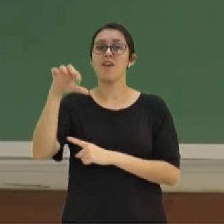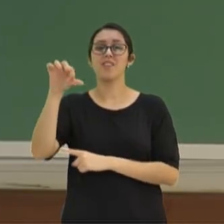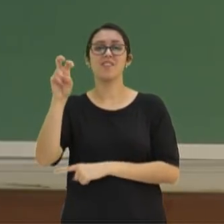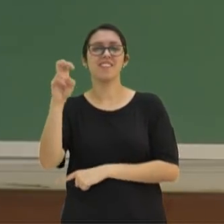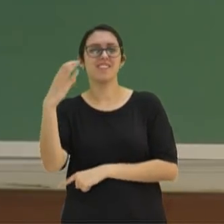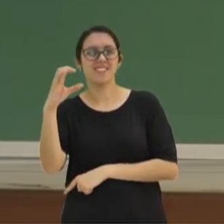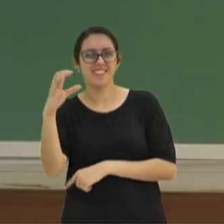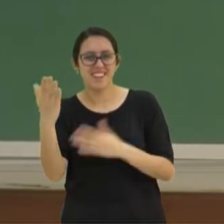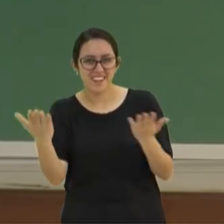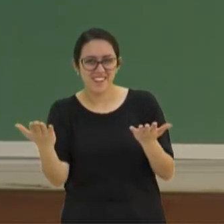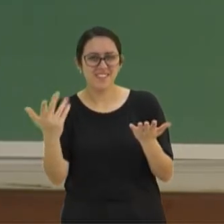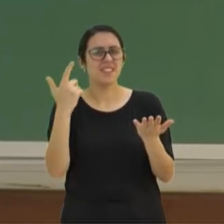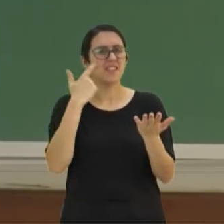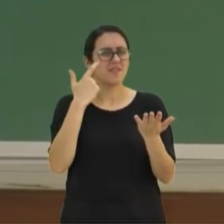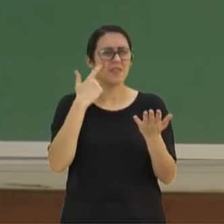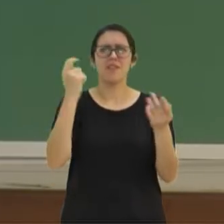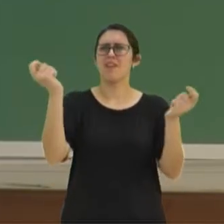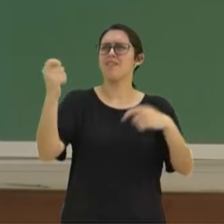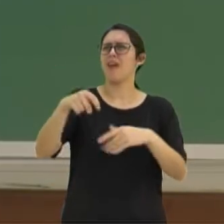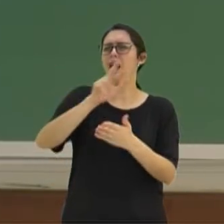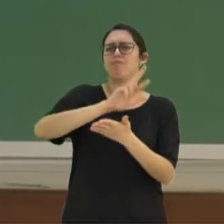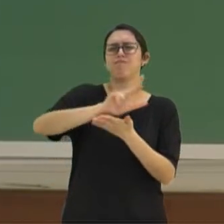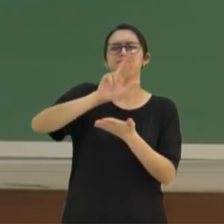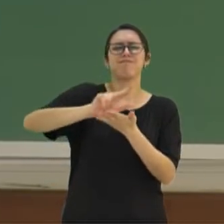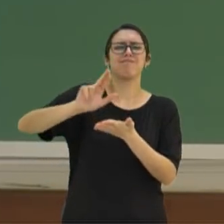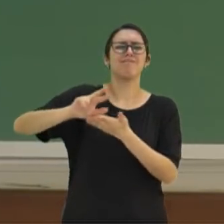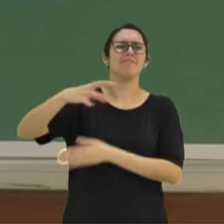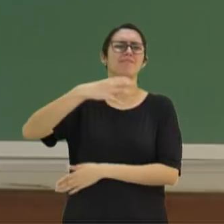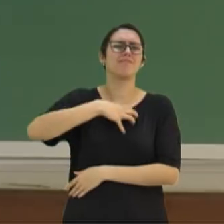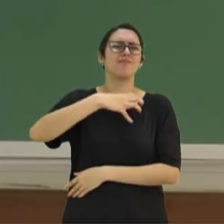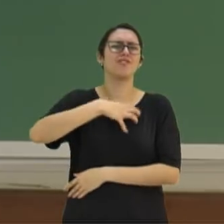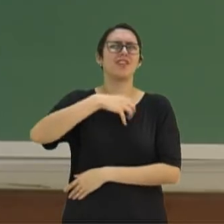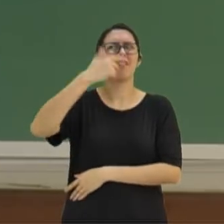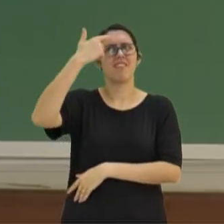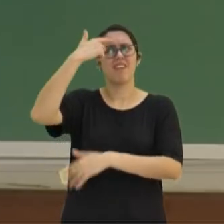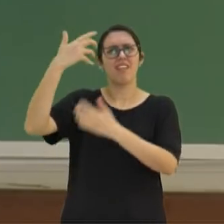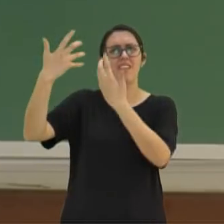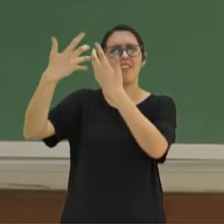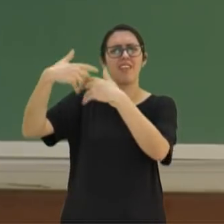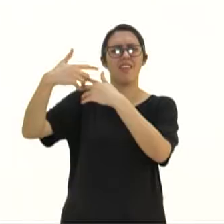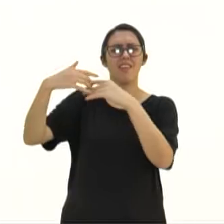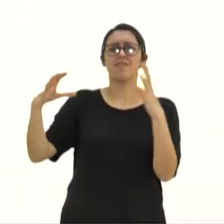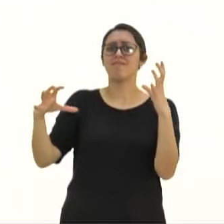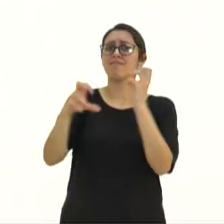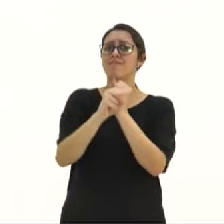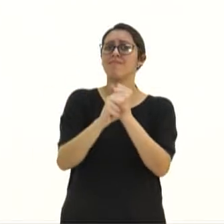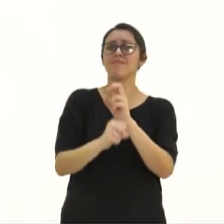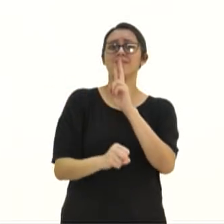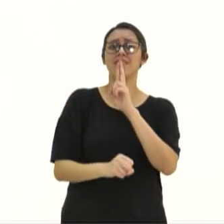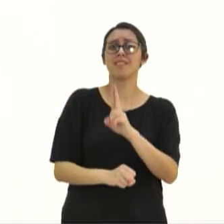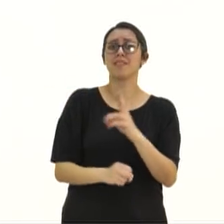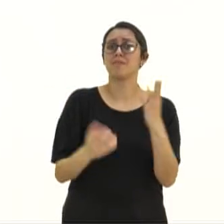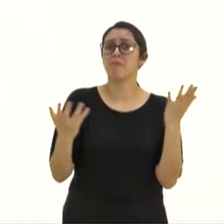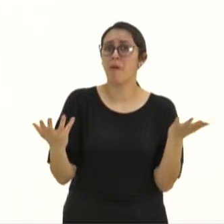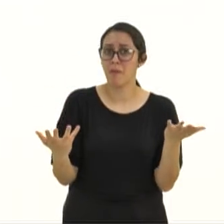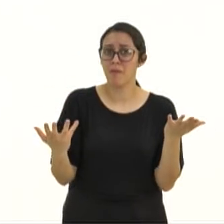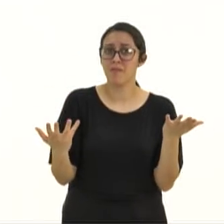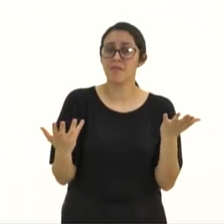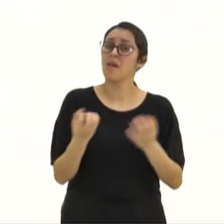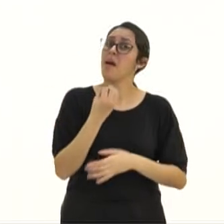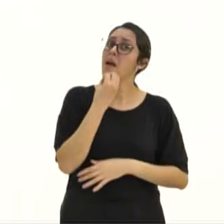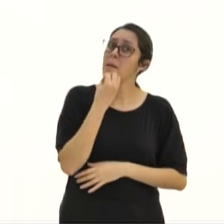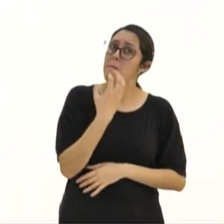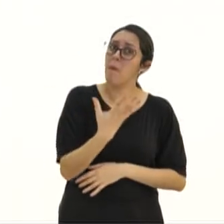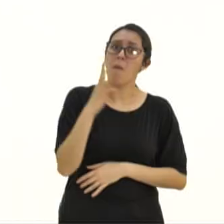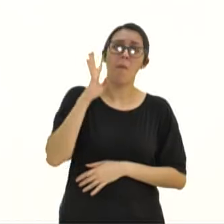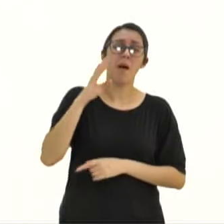R$1,95. Então, veja quantas maneiras diferentes nós temos para chegar na resposta. E isso é bacana, que